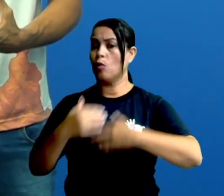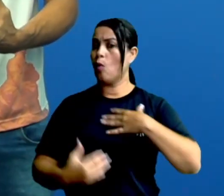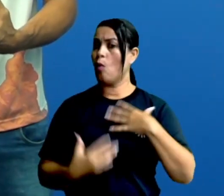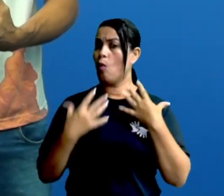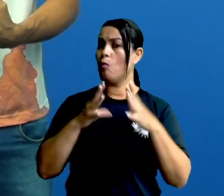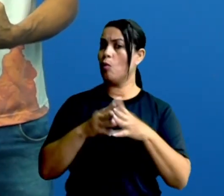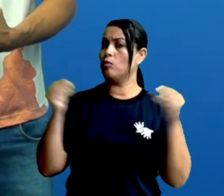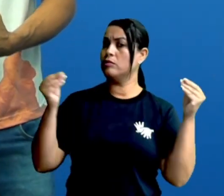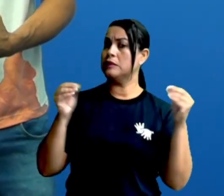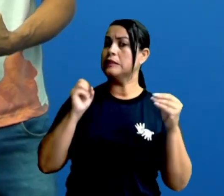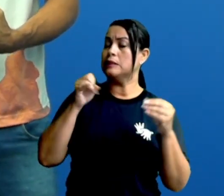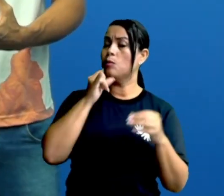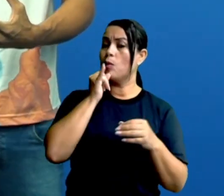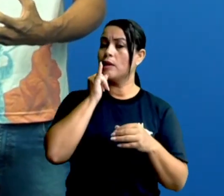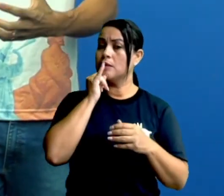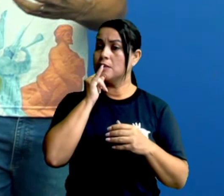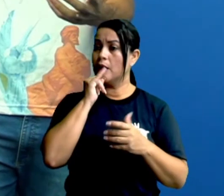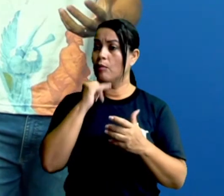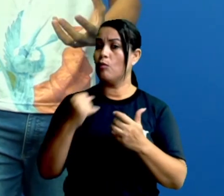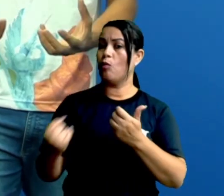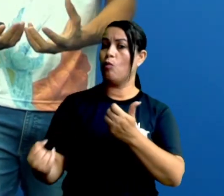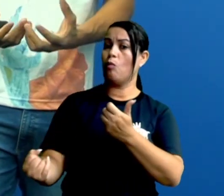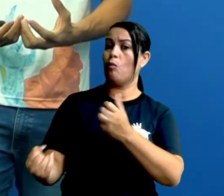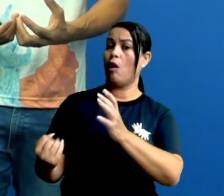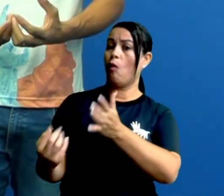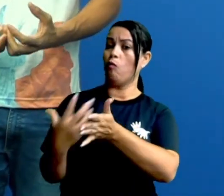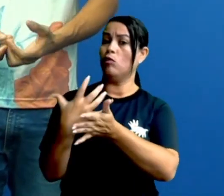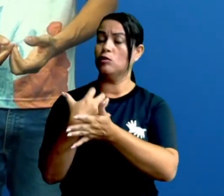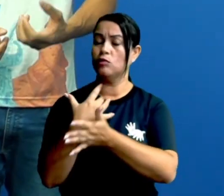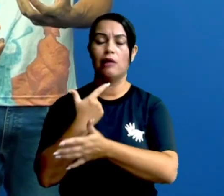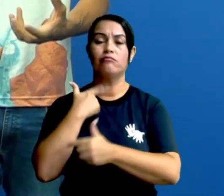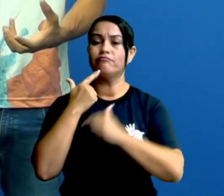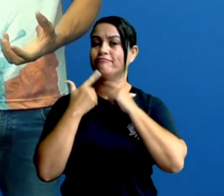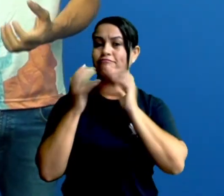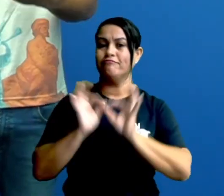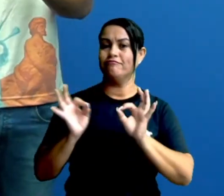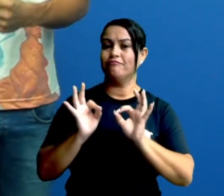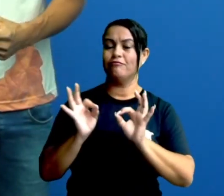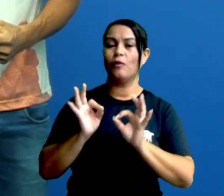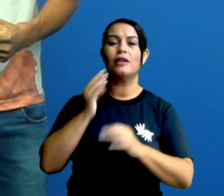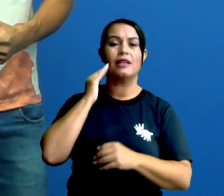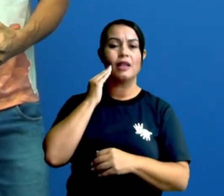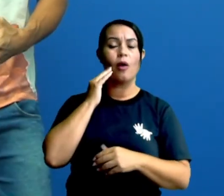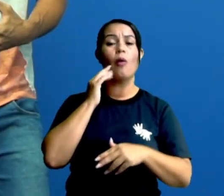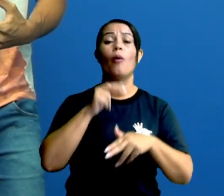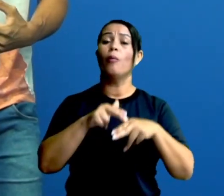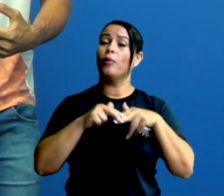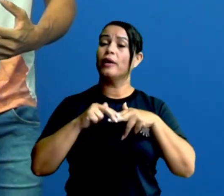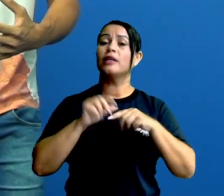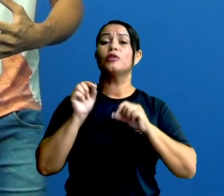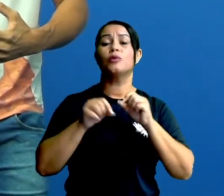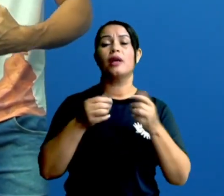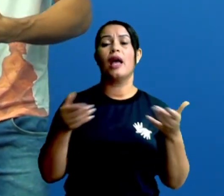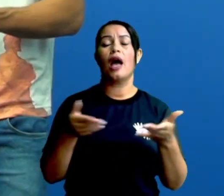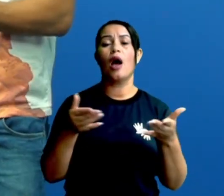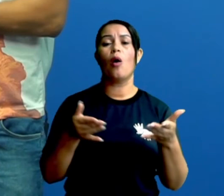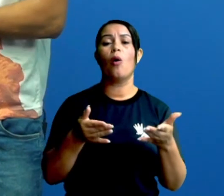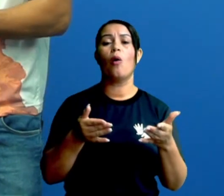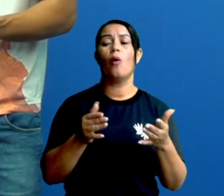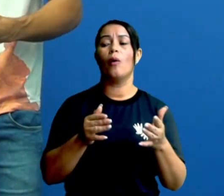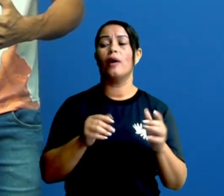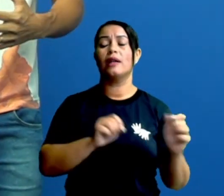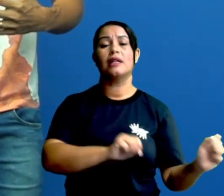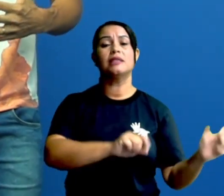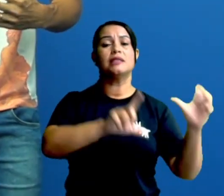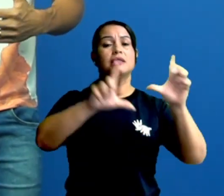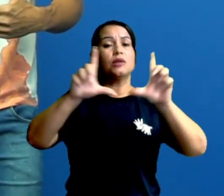caso a gente seja exposto ao vírus aqui no meio ambiente, tá certo? Portanto, fica aqui nesse nosso último